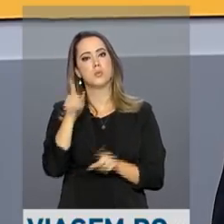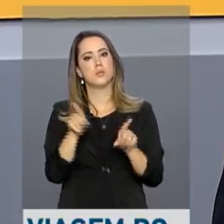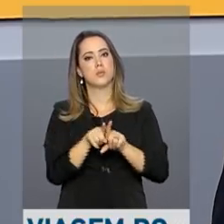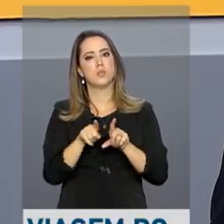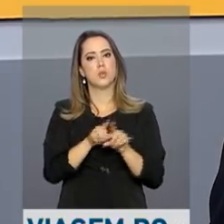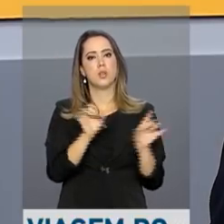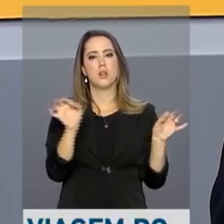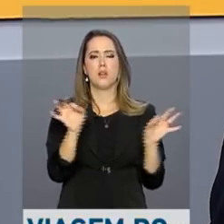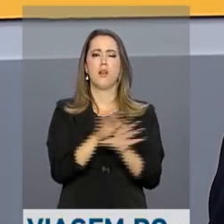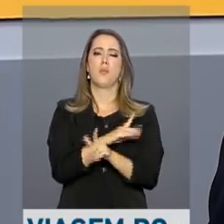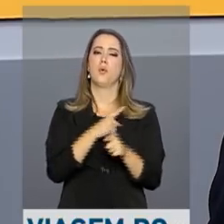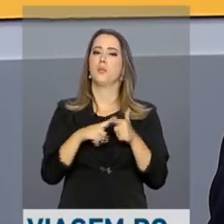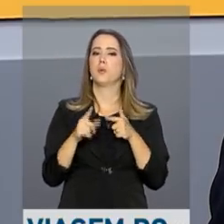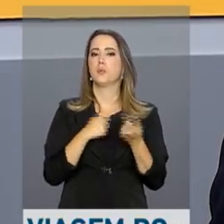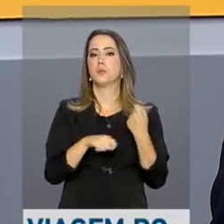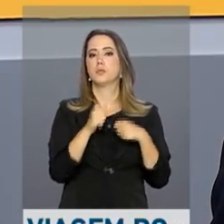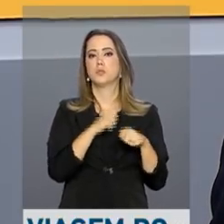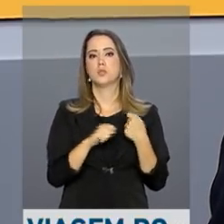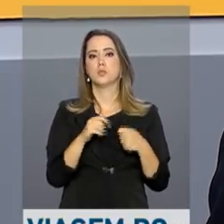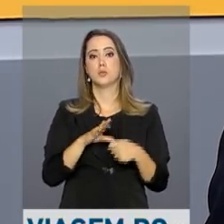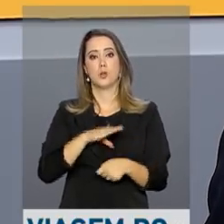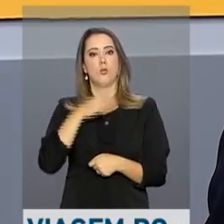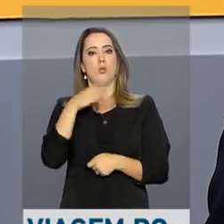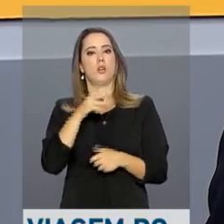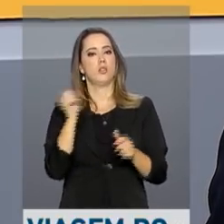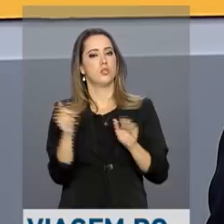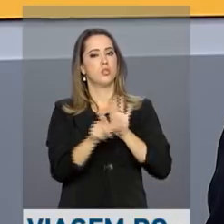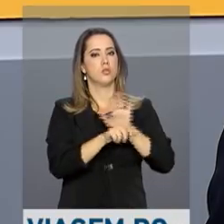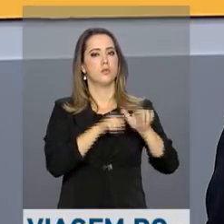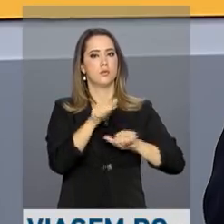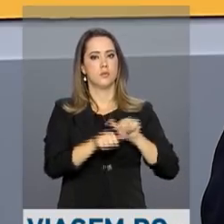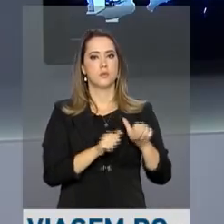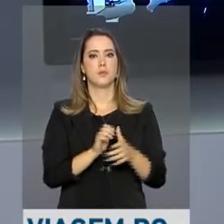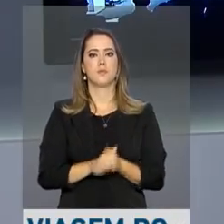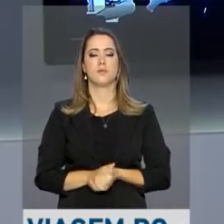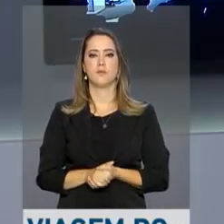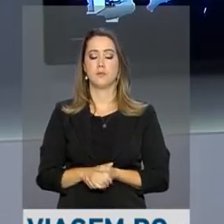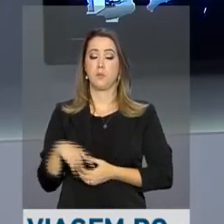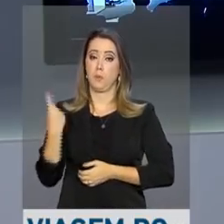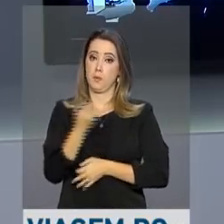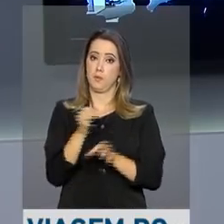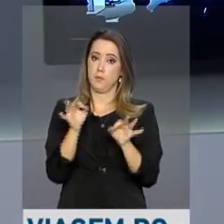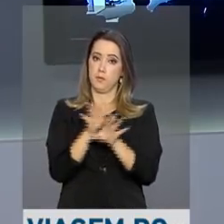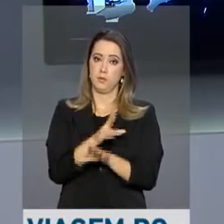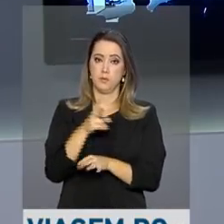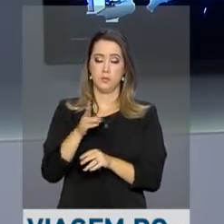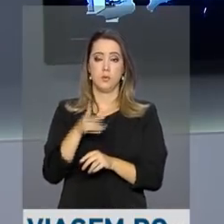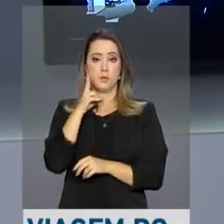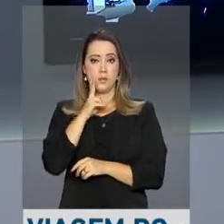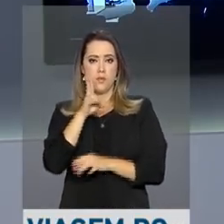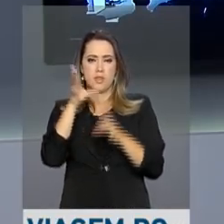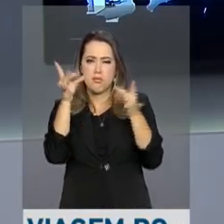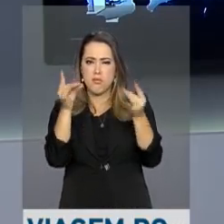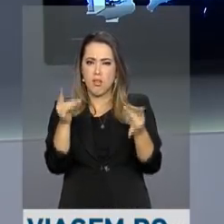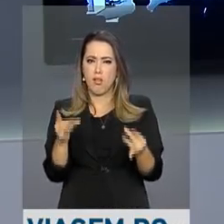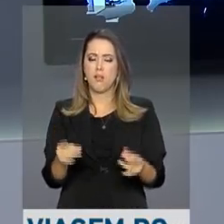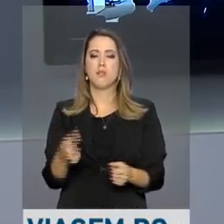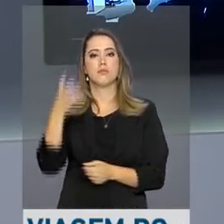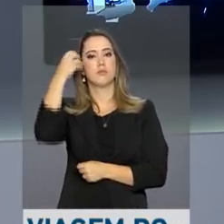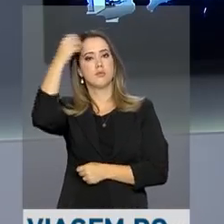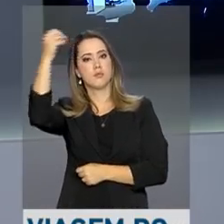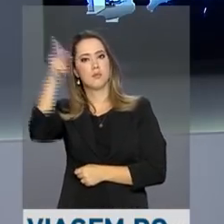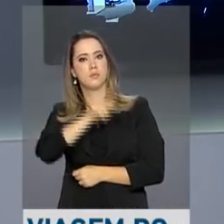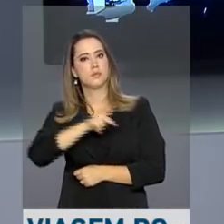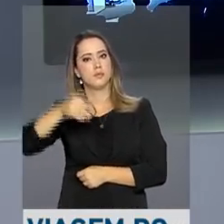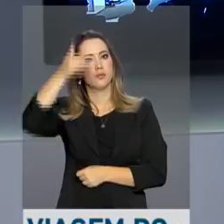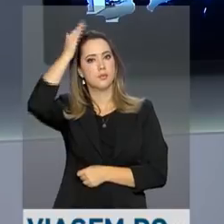deixou a recessão para trás com a ousadia das reformas implementadas. Nós ficamos por aqui. A cobertura completa sobre a